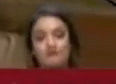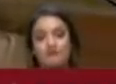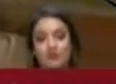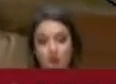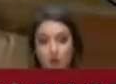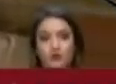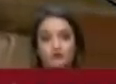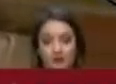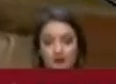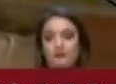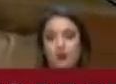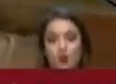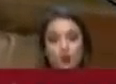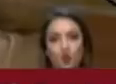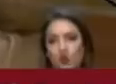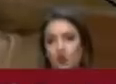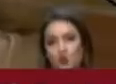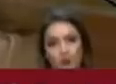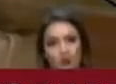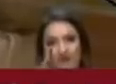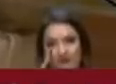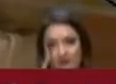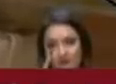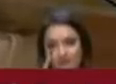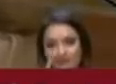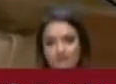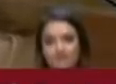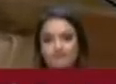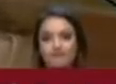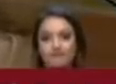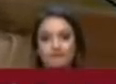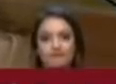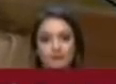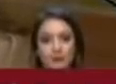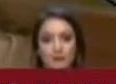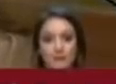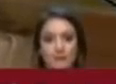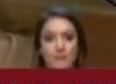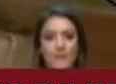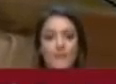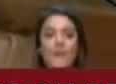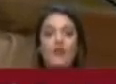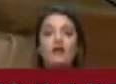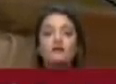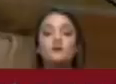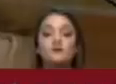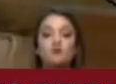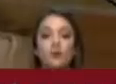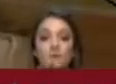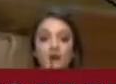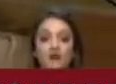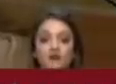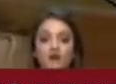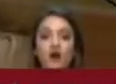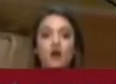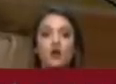ameaçou a democracia e vários de nós já estamos sofrendo perseguições através dos militantes do Lula. O gabinete do